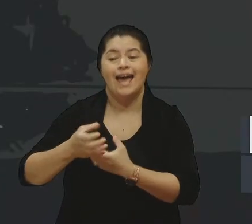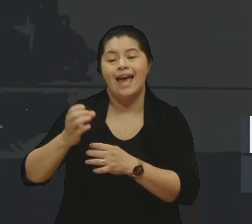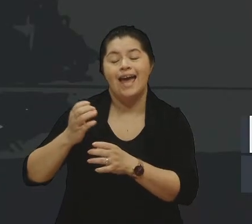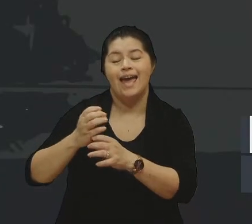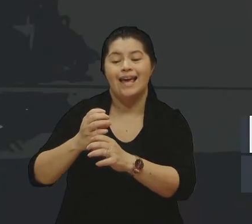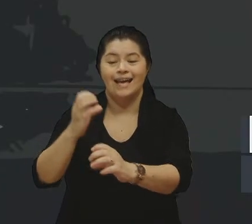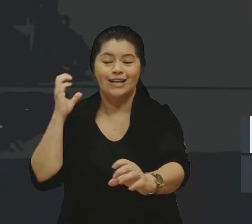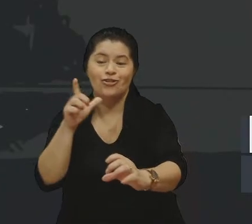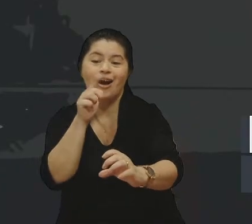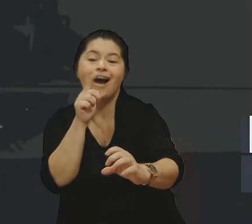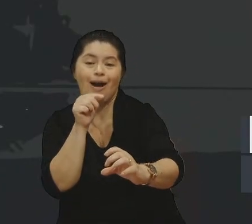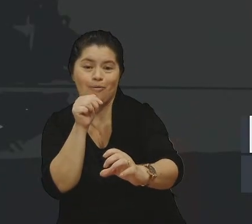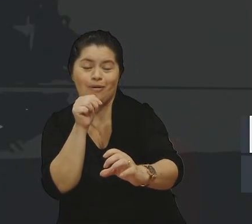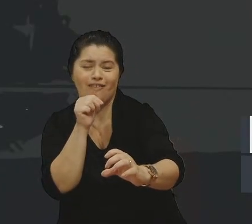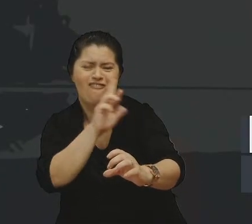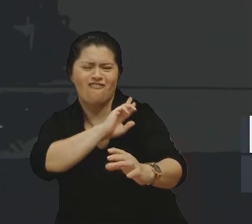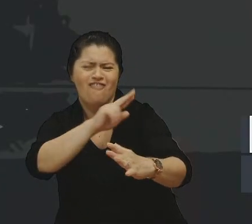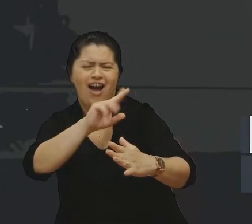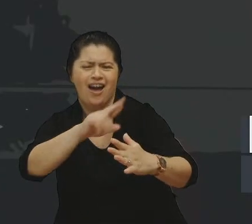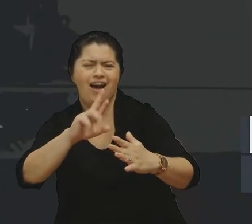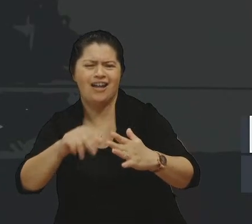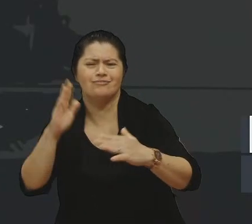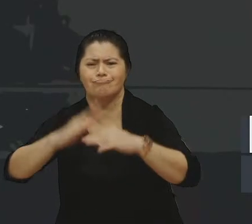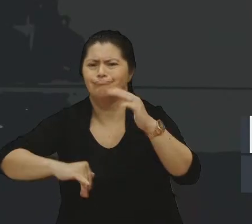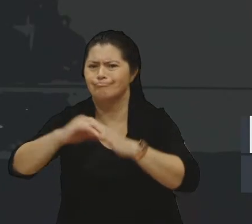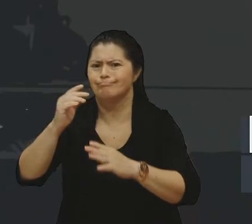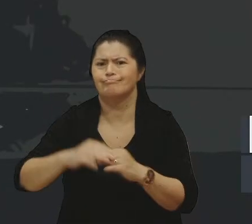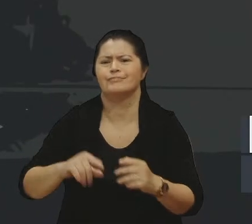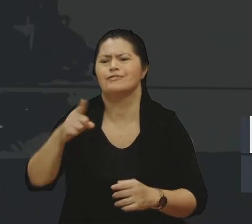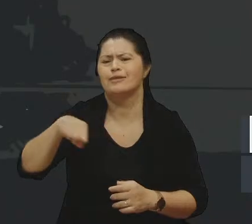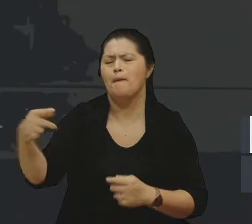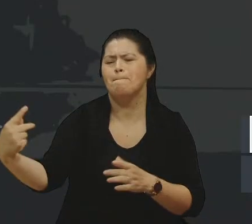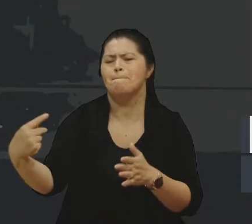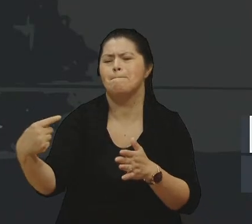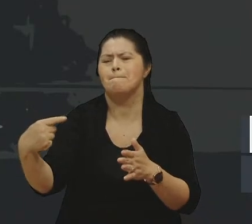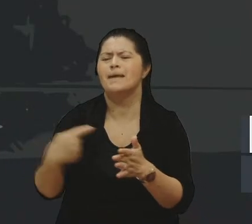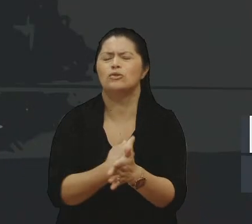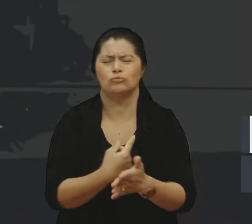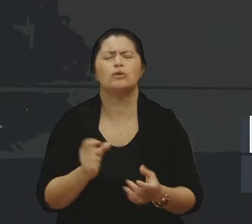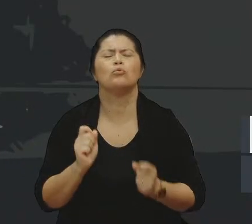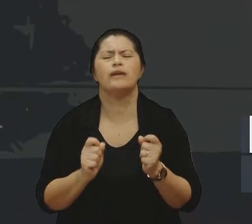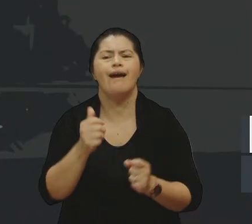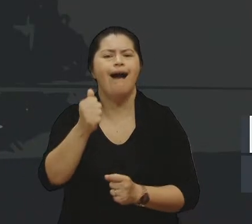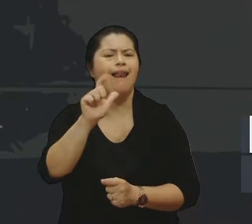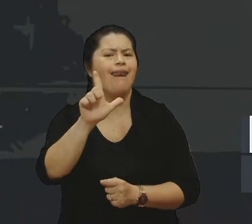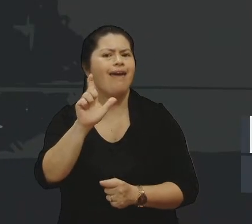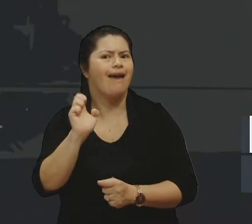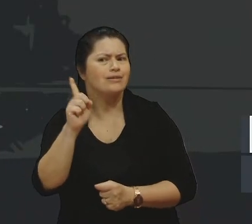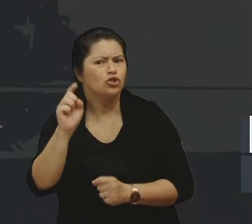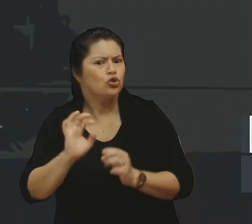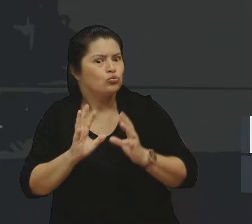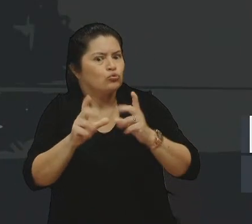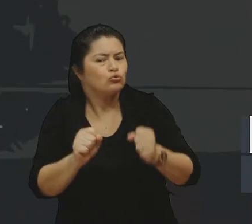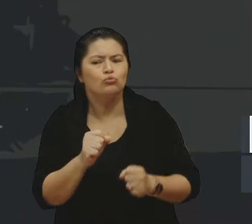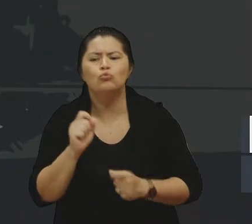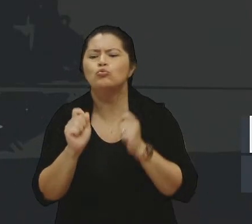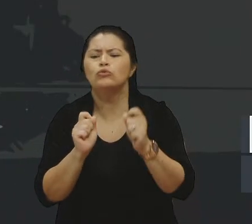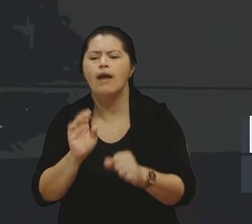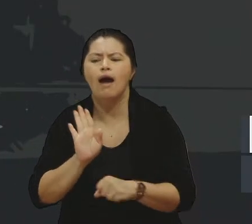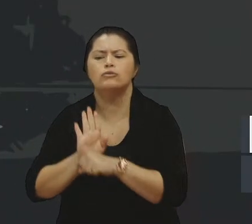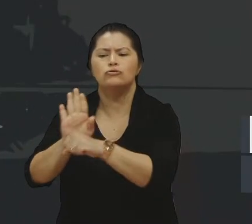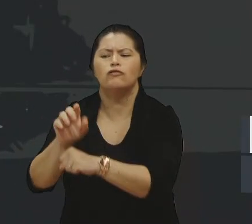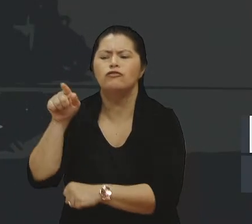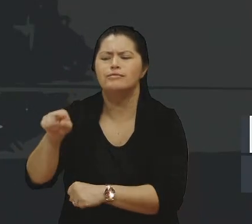inclusive, várias atividades. Né? E se vocês me perguntassem assim, Alex, mas tudo isso, no que ajudou no